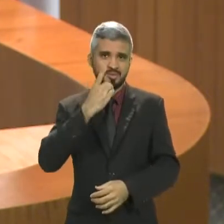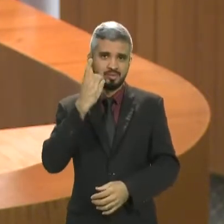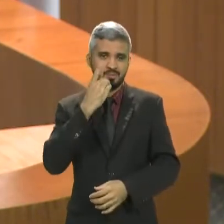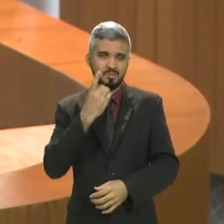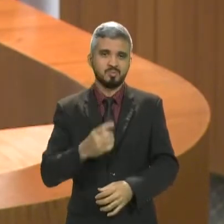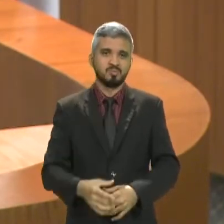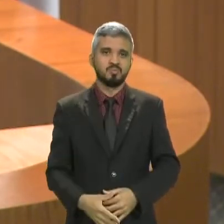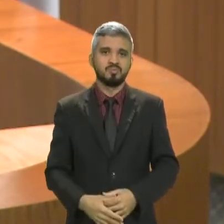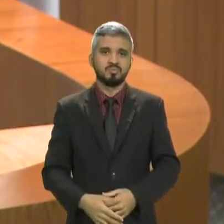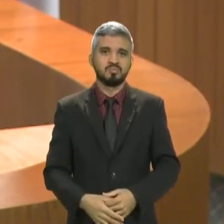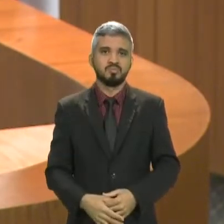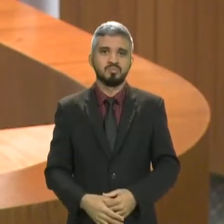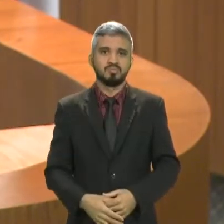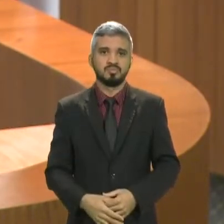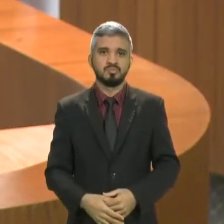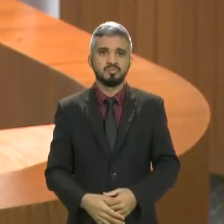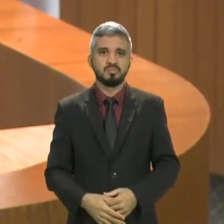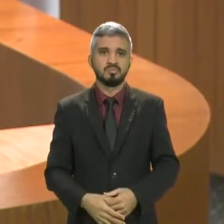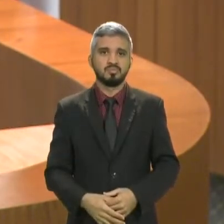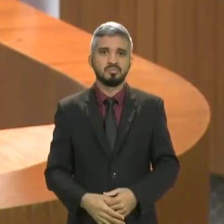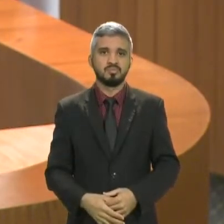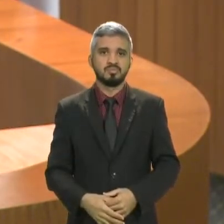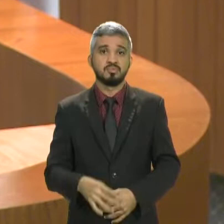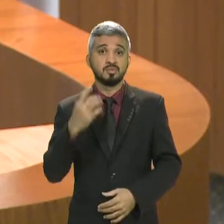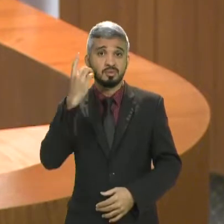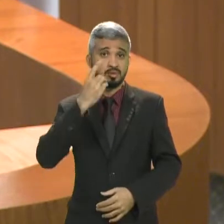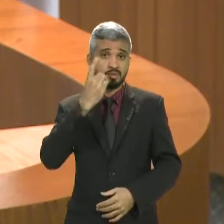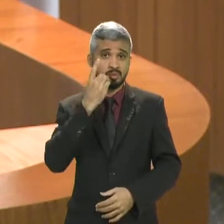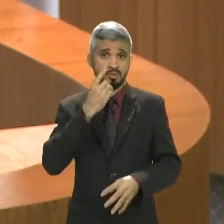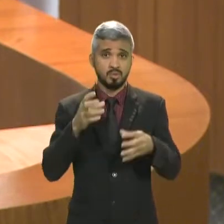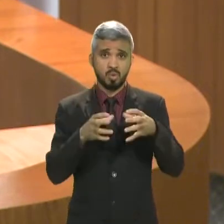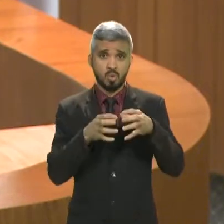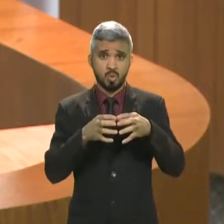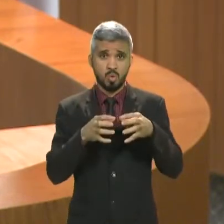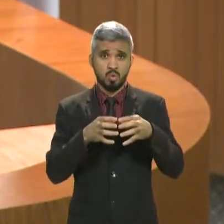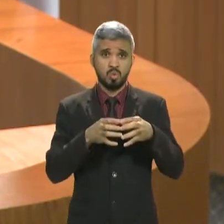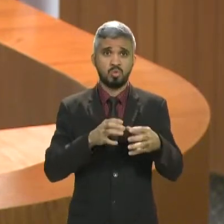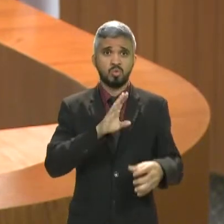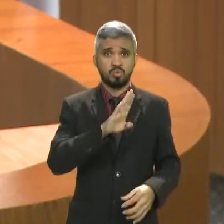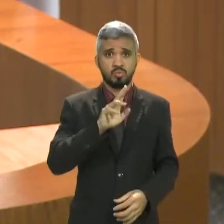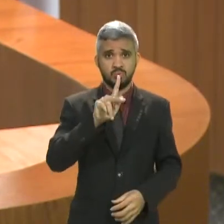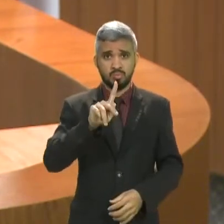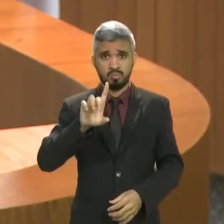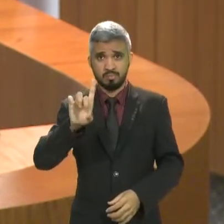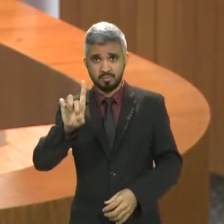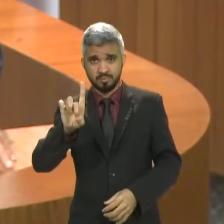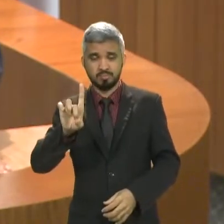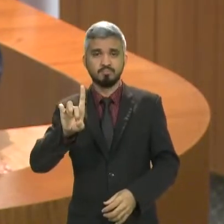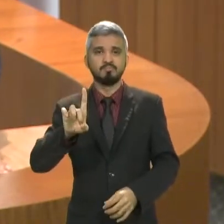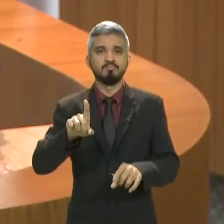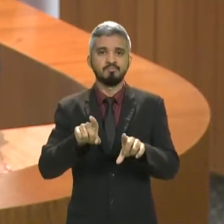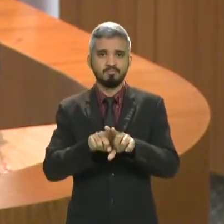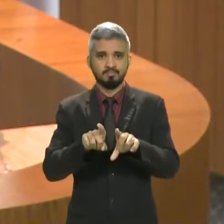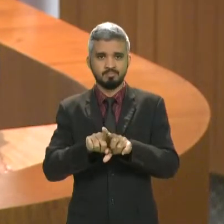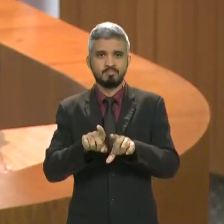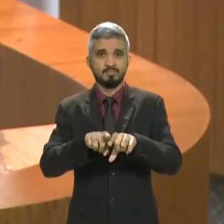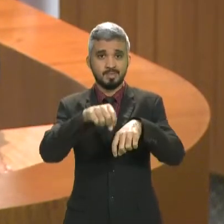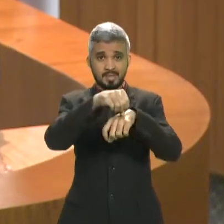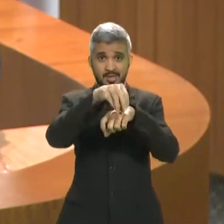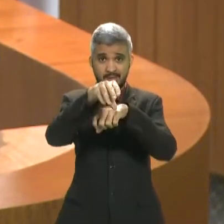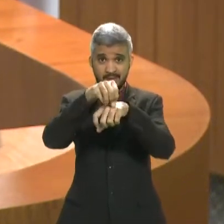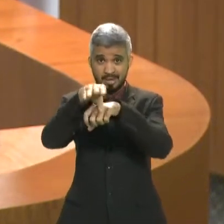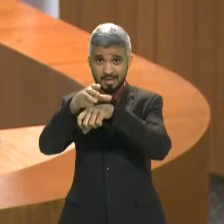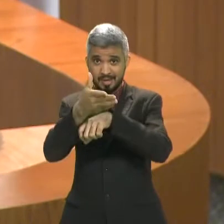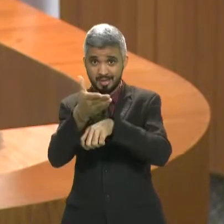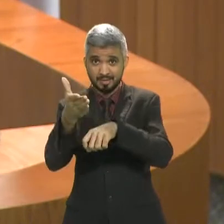ali fazem parte do bloco parlamentar democrático e dizer, senhor presidente,